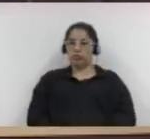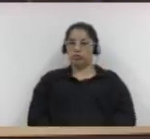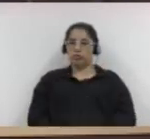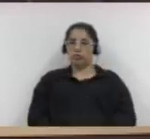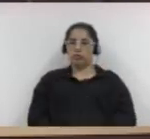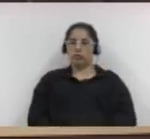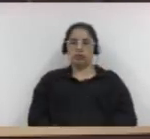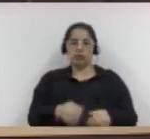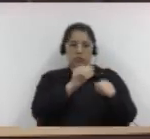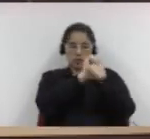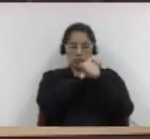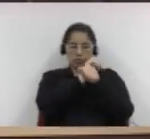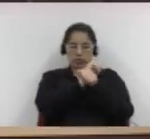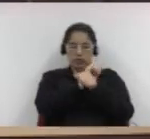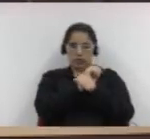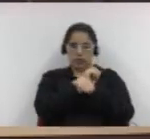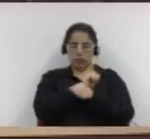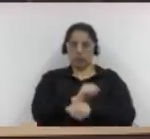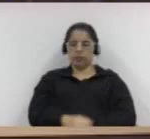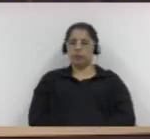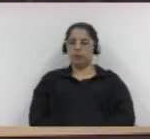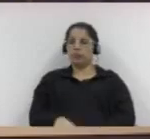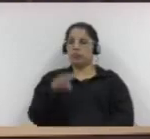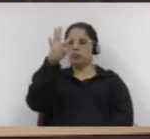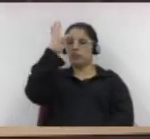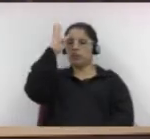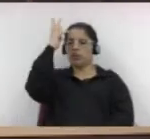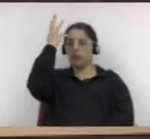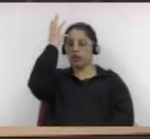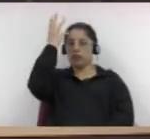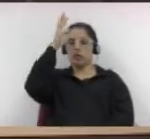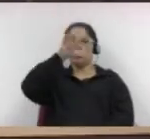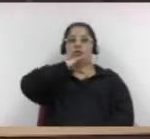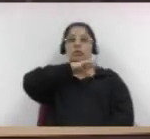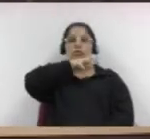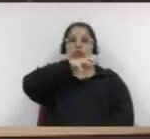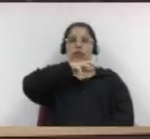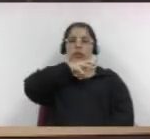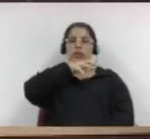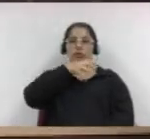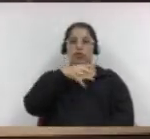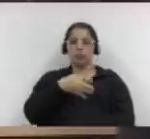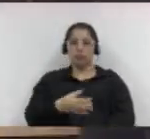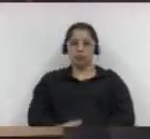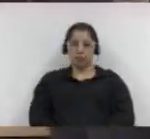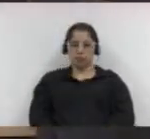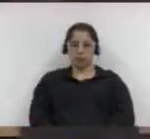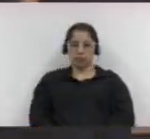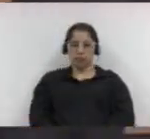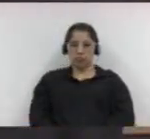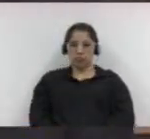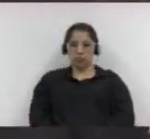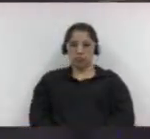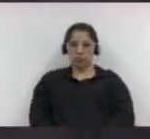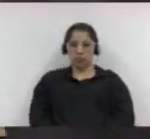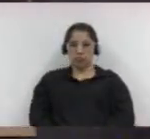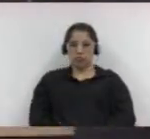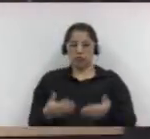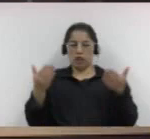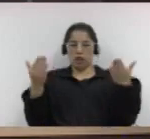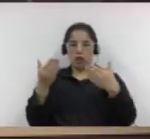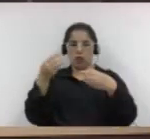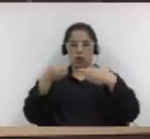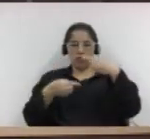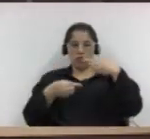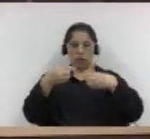Um minutinho, por favor. O requerimento do nobre vereador André Henrique é recebido pela mesa e eu coloco em discussão.